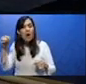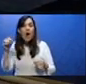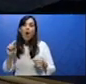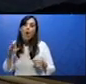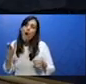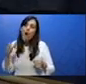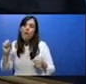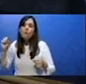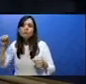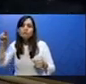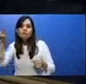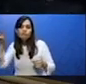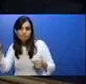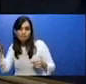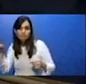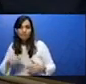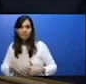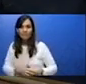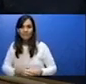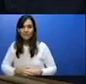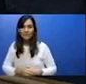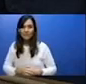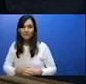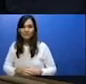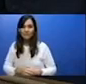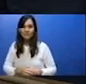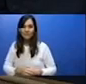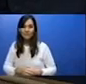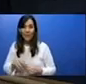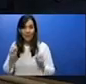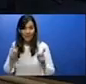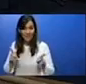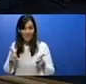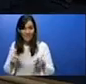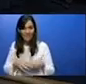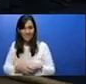acento agudo e quando coloca o acento circunflexo, ok?